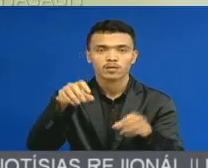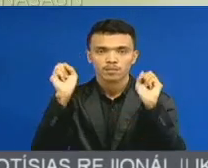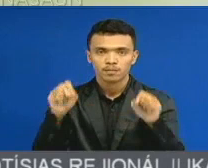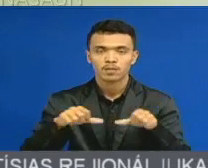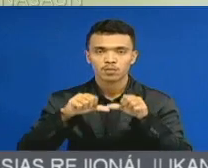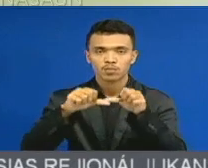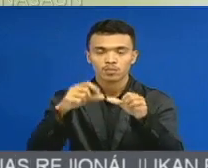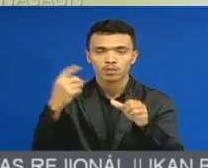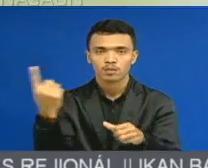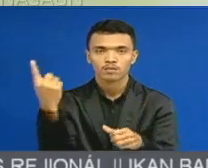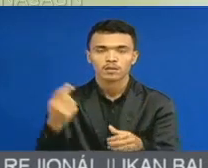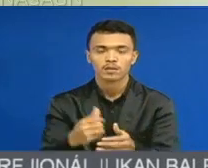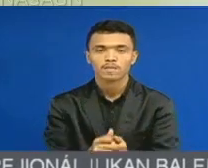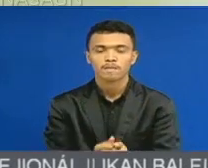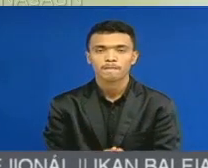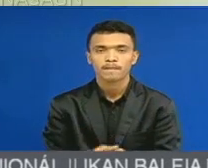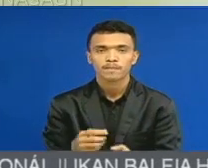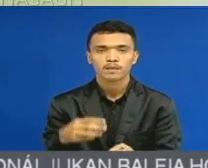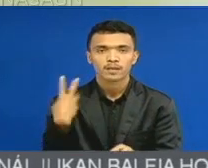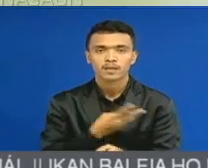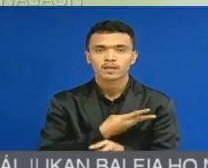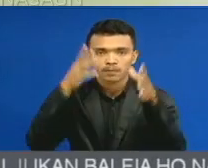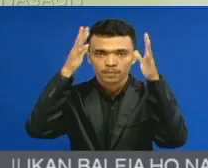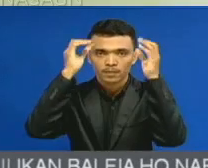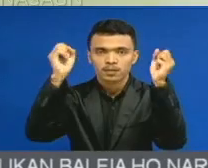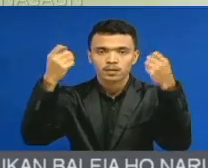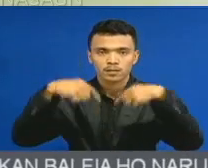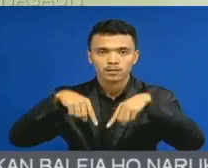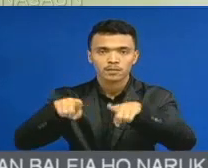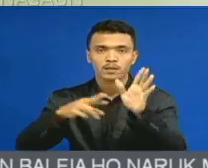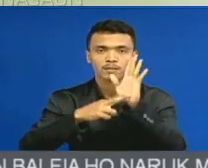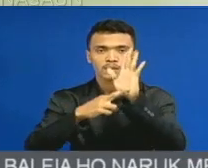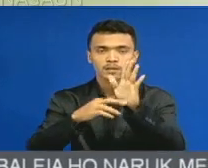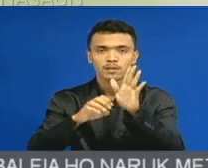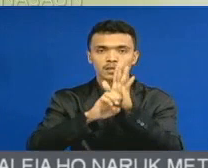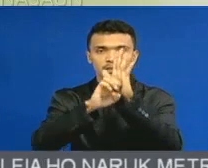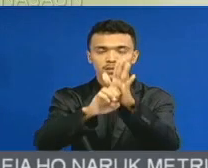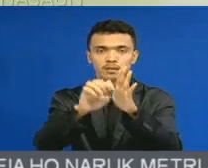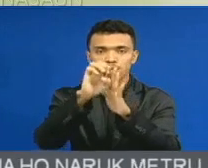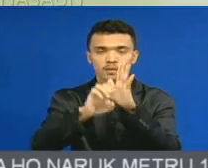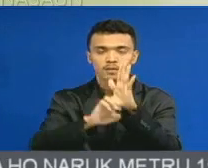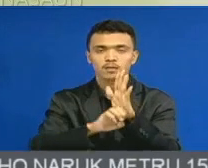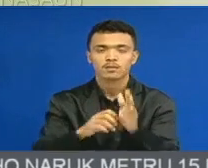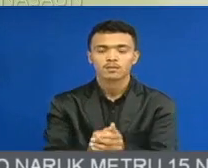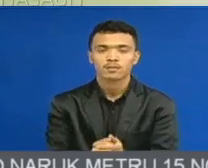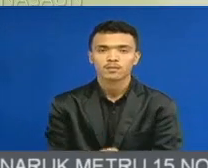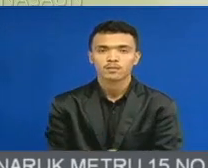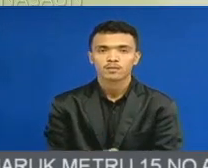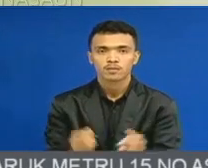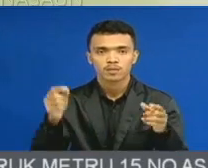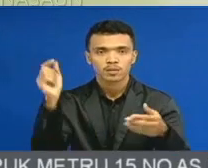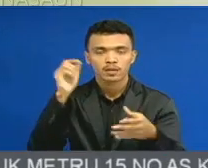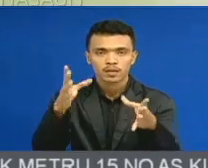na fate se e tenha presidente ba representa estado né representa presidente da república né